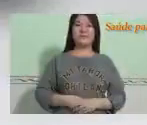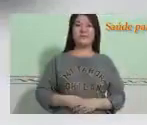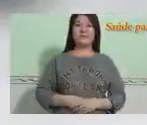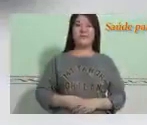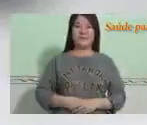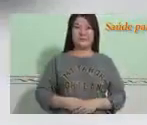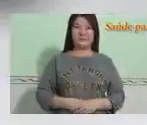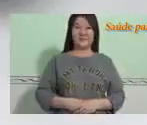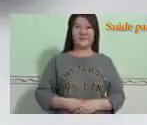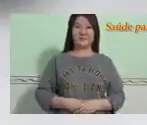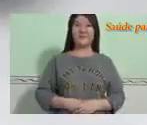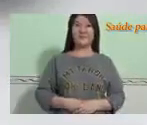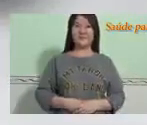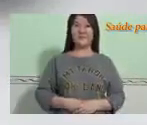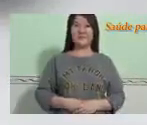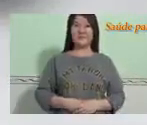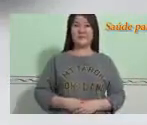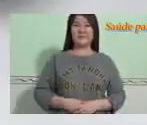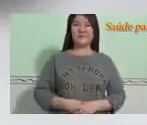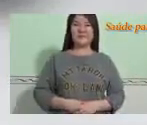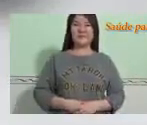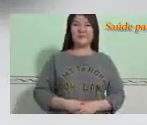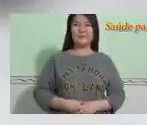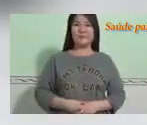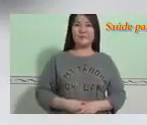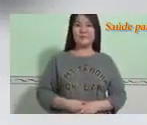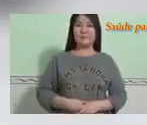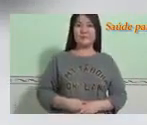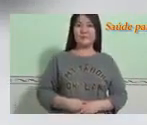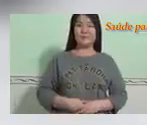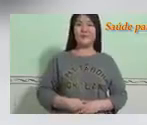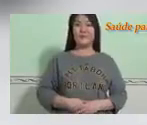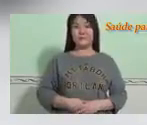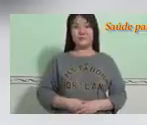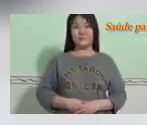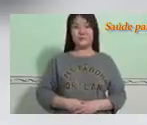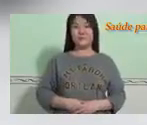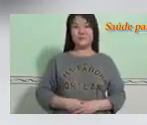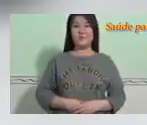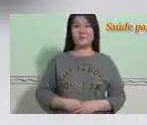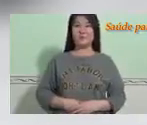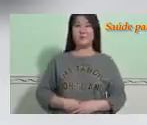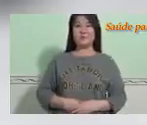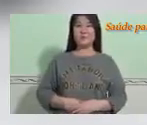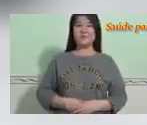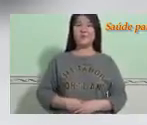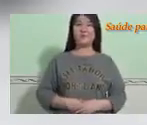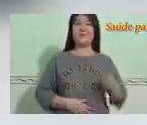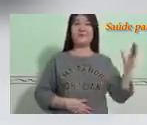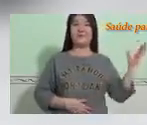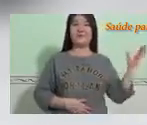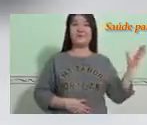ou seja, vírgula, o período de incubação de determinado agente infeccioso corresponde ao tempo entre o momento da infecção